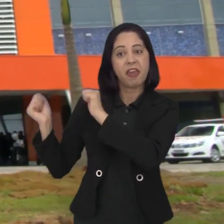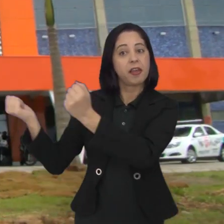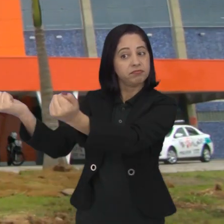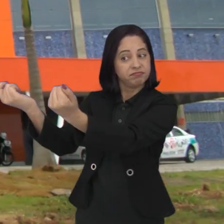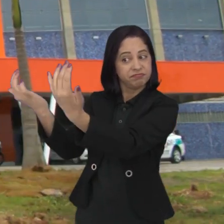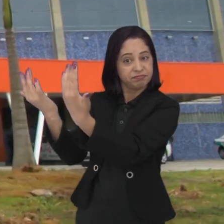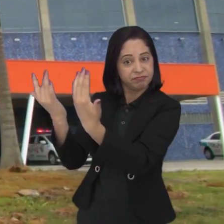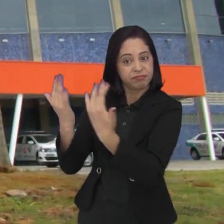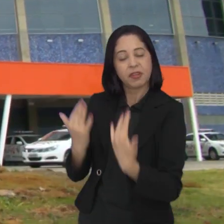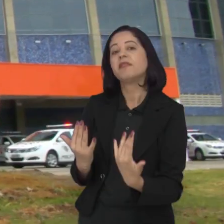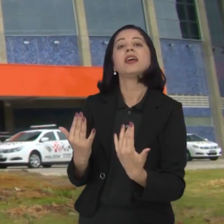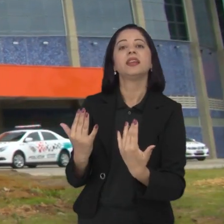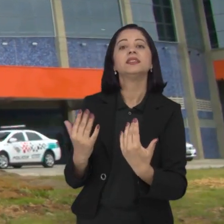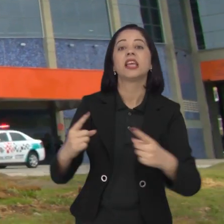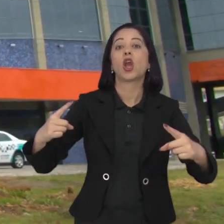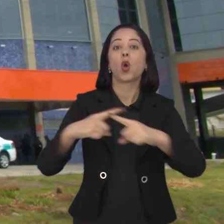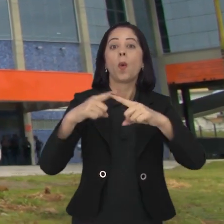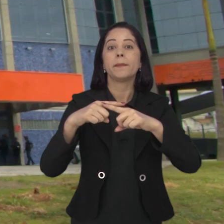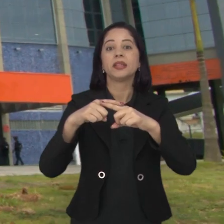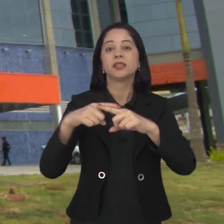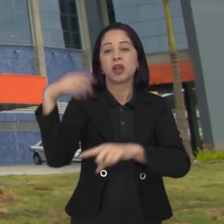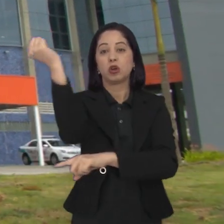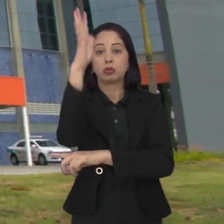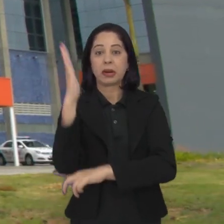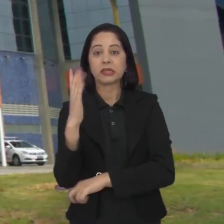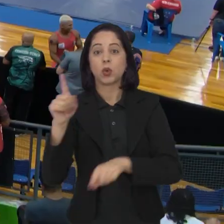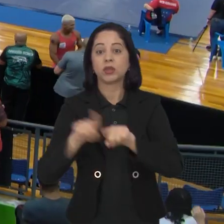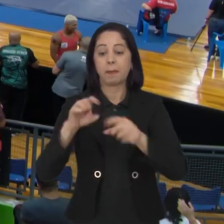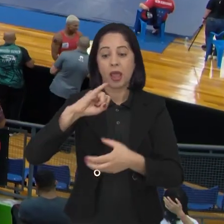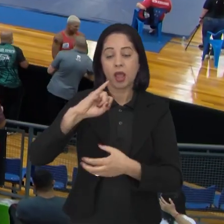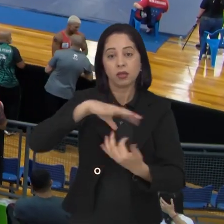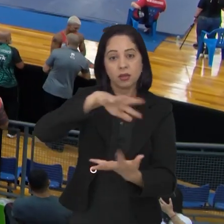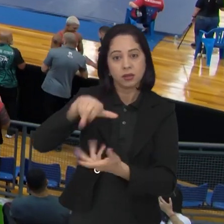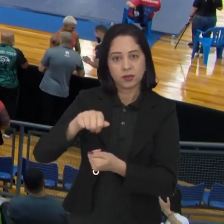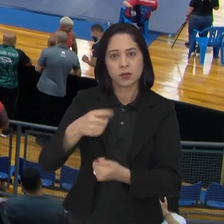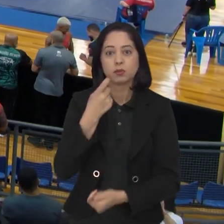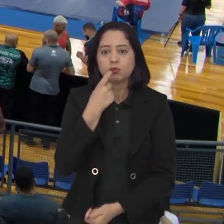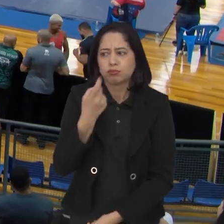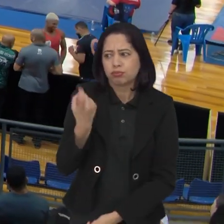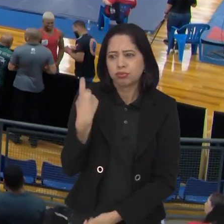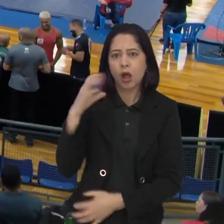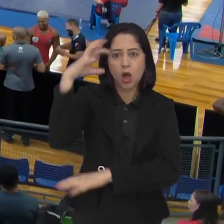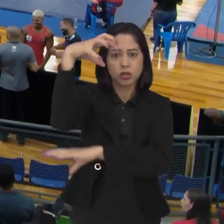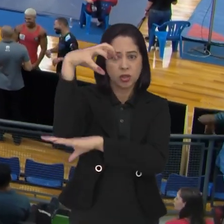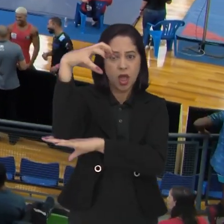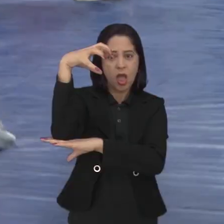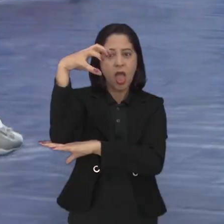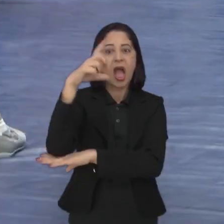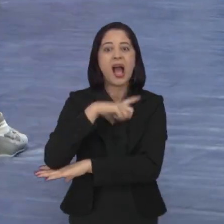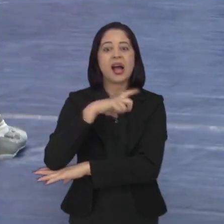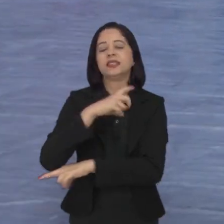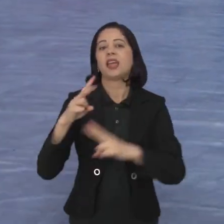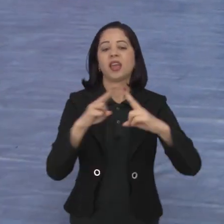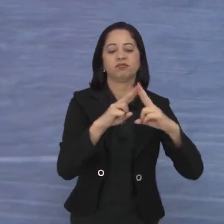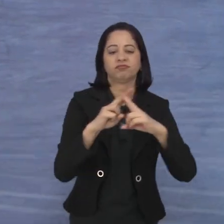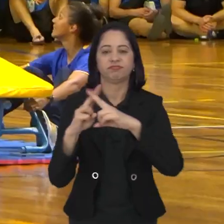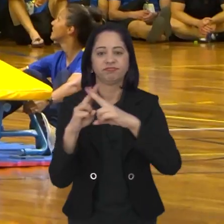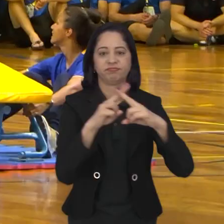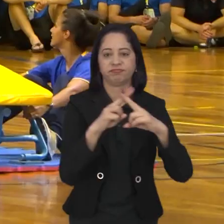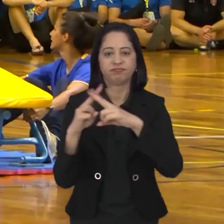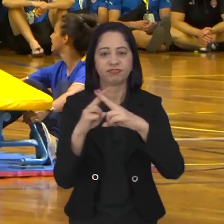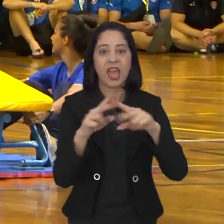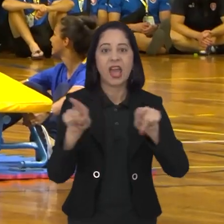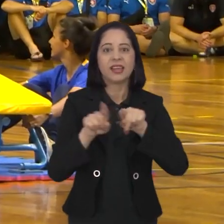de sediar eventos nacionais e internacionais. Recentemente, o Teatrão recebeu o Campeonato Brasileiro de Wrestling,